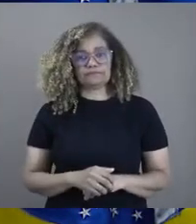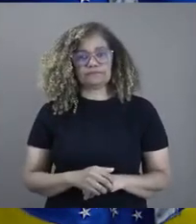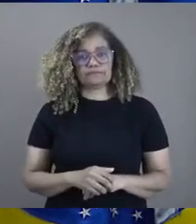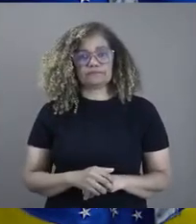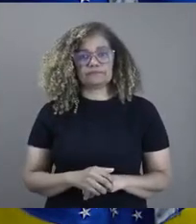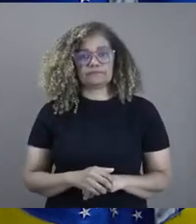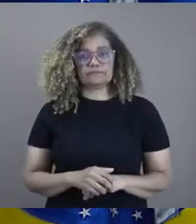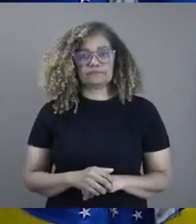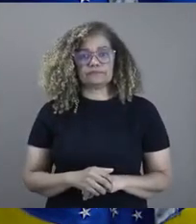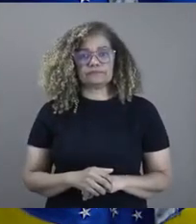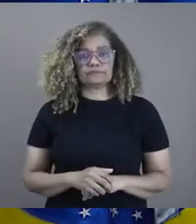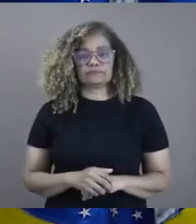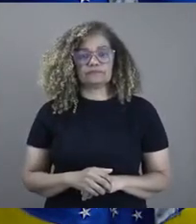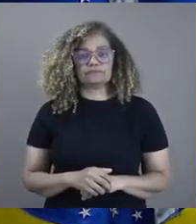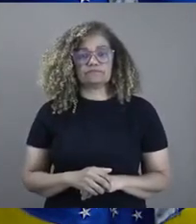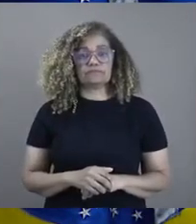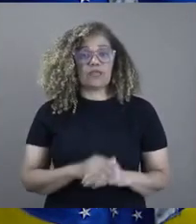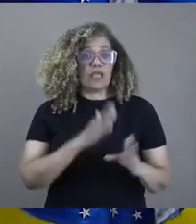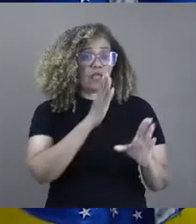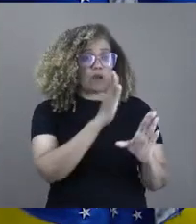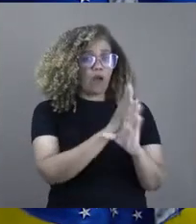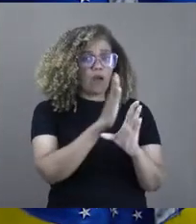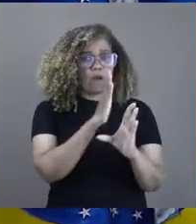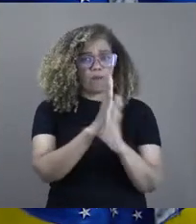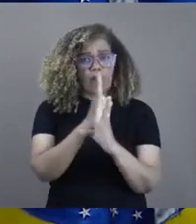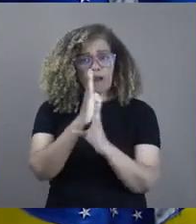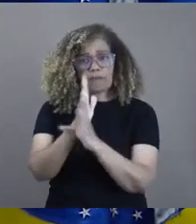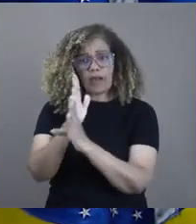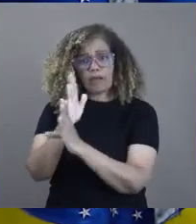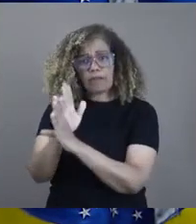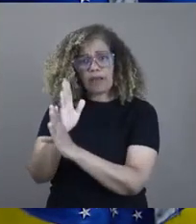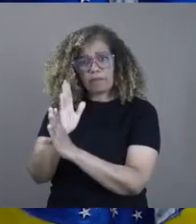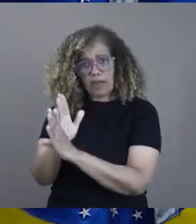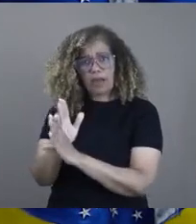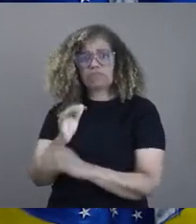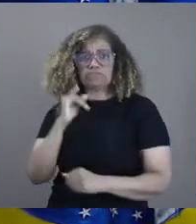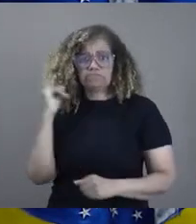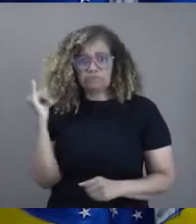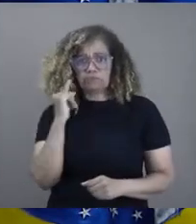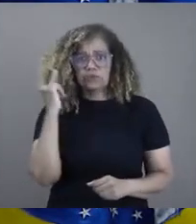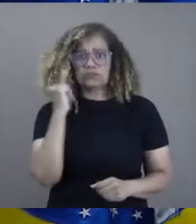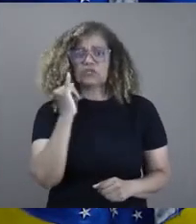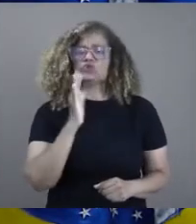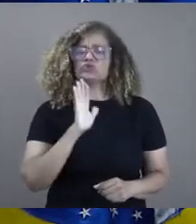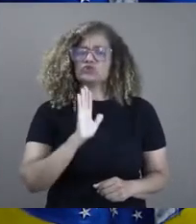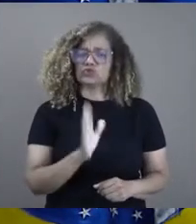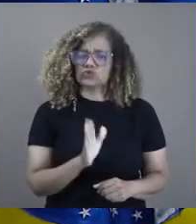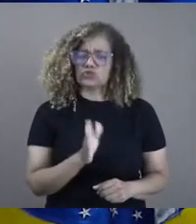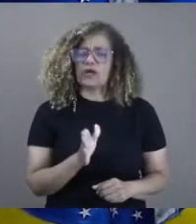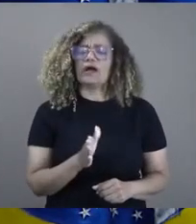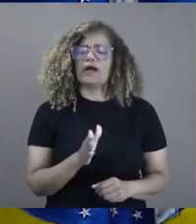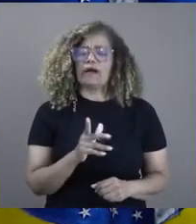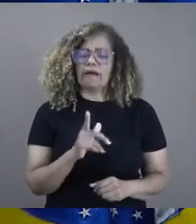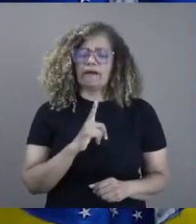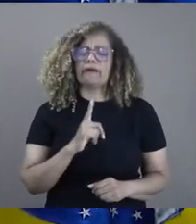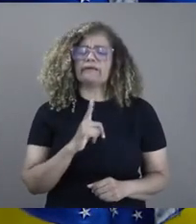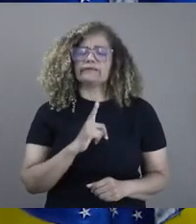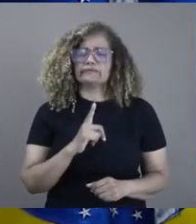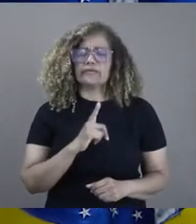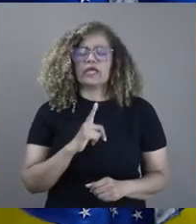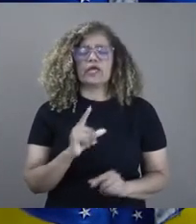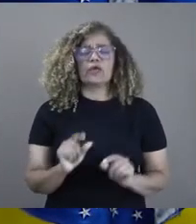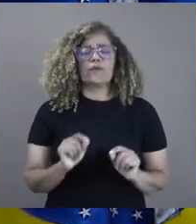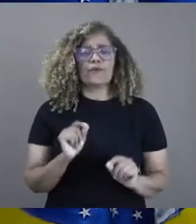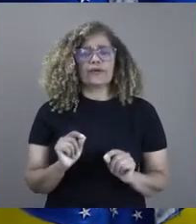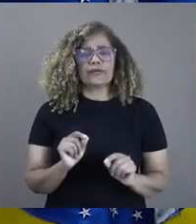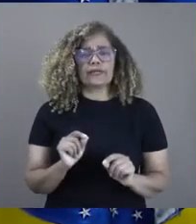realização de encontros de tamanho relevo já é por si só